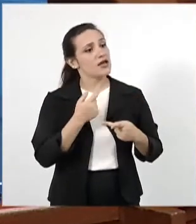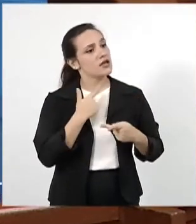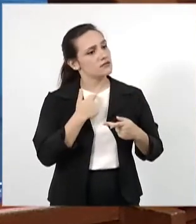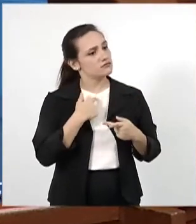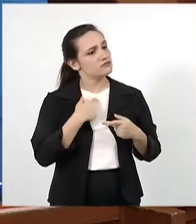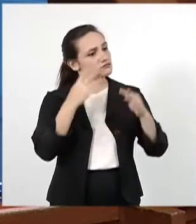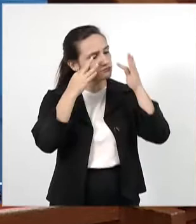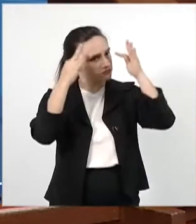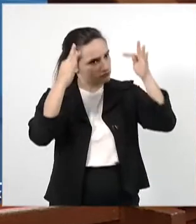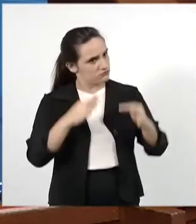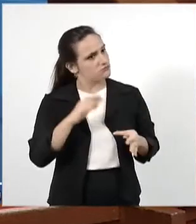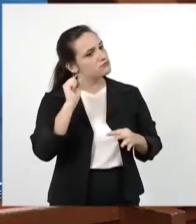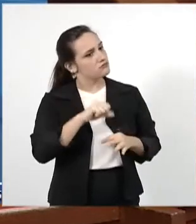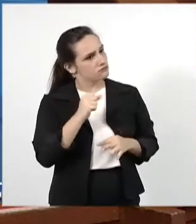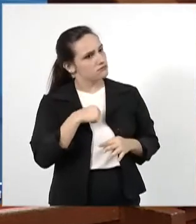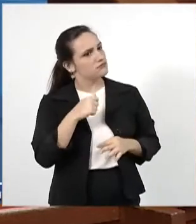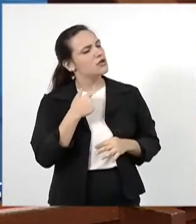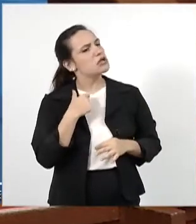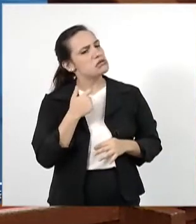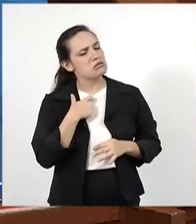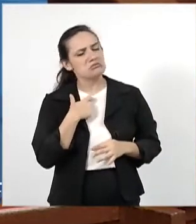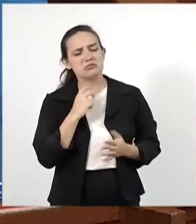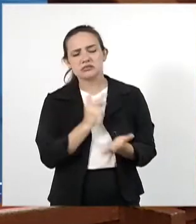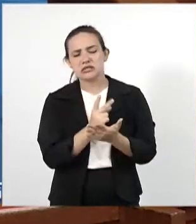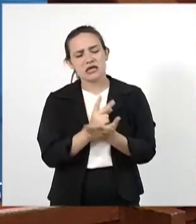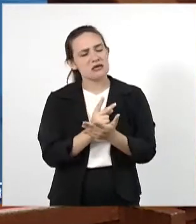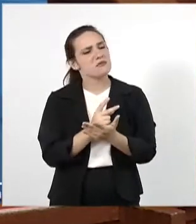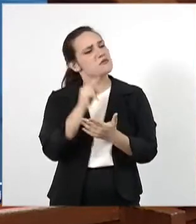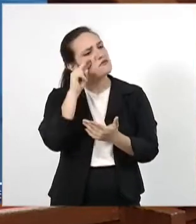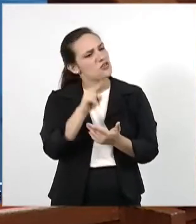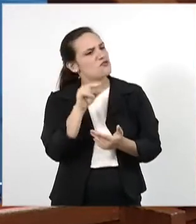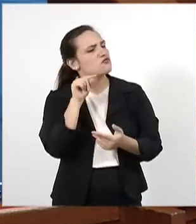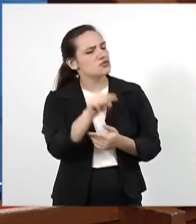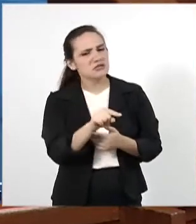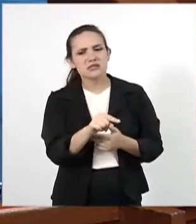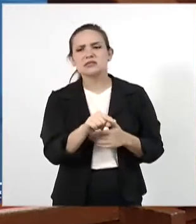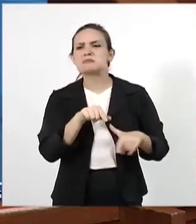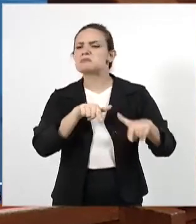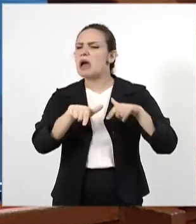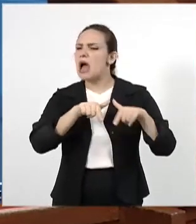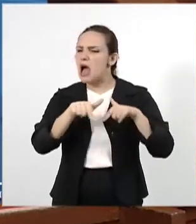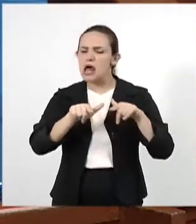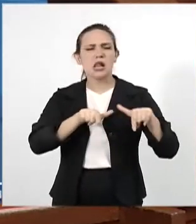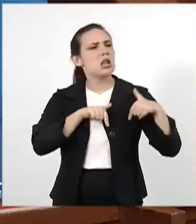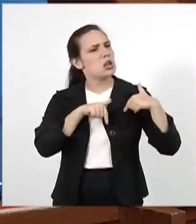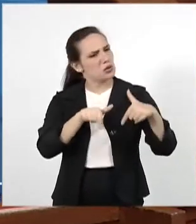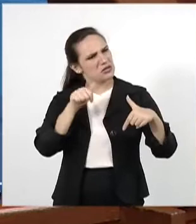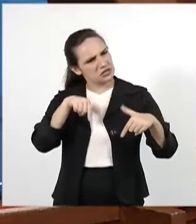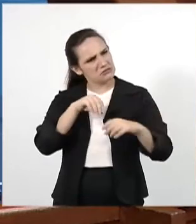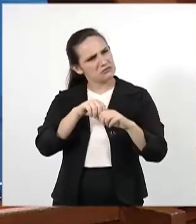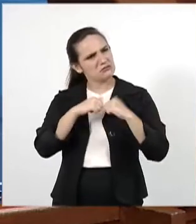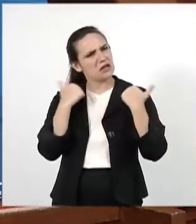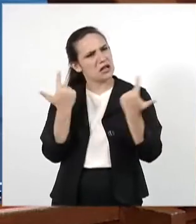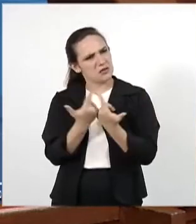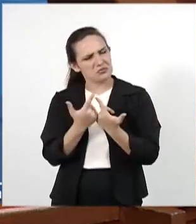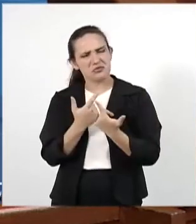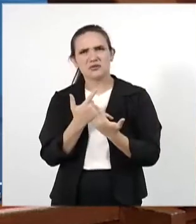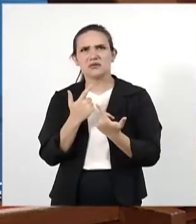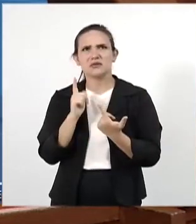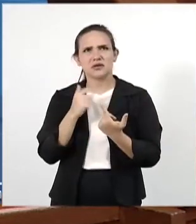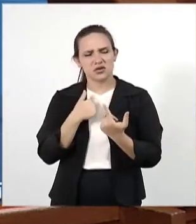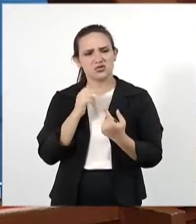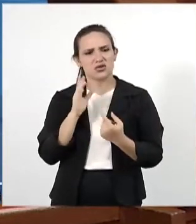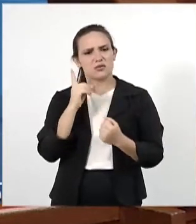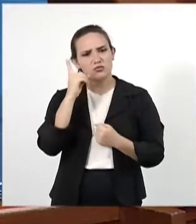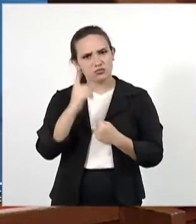do protagonismo de Vossa Excelência ao longo dos anos de convivência nesta casa, que eu estou aqui no segundo